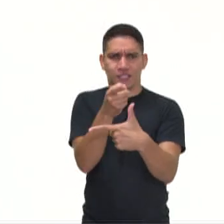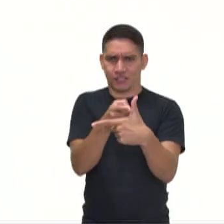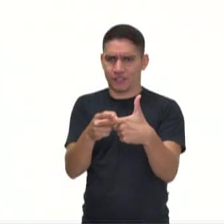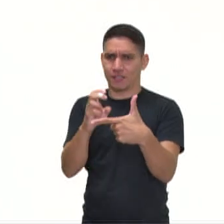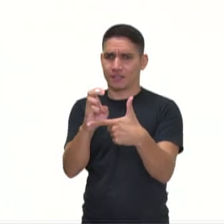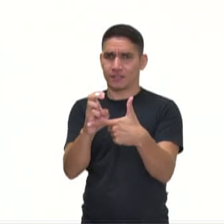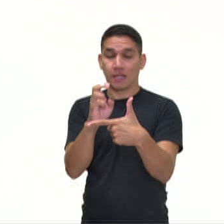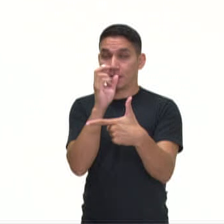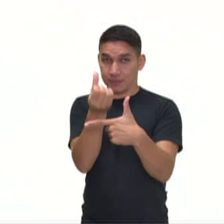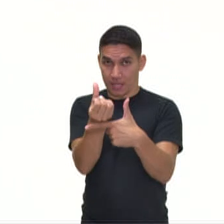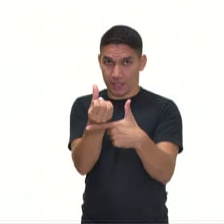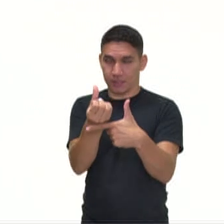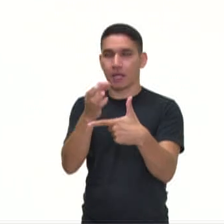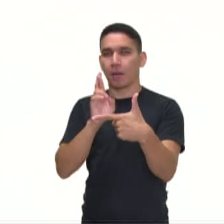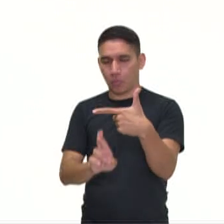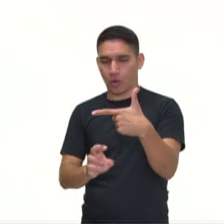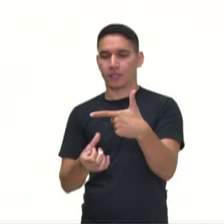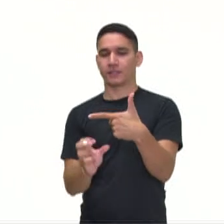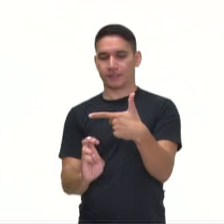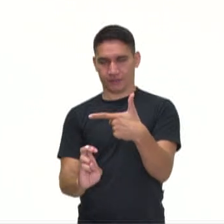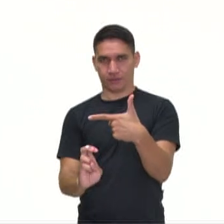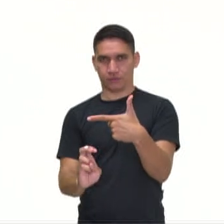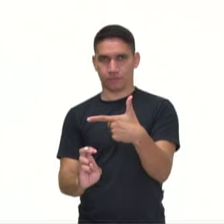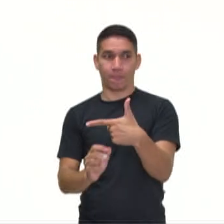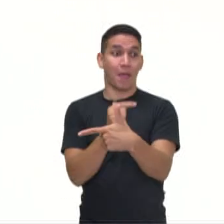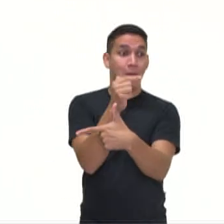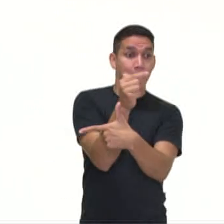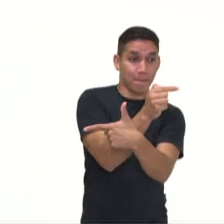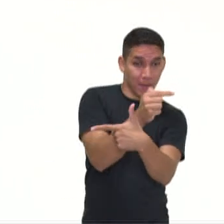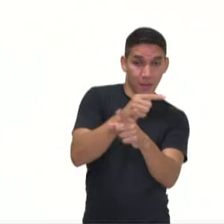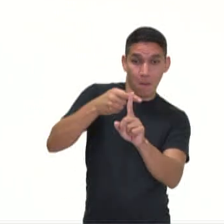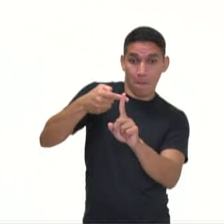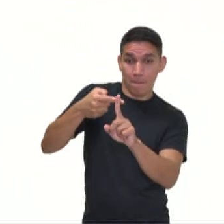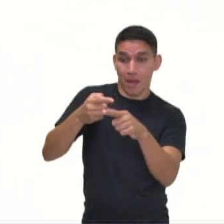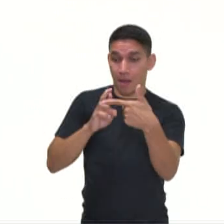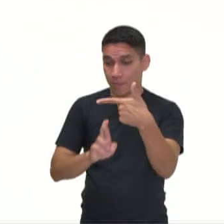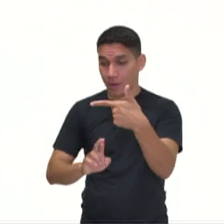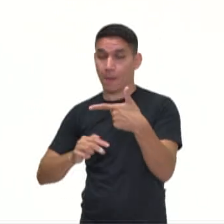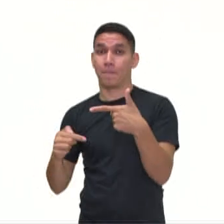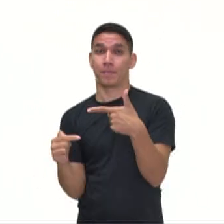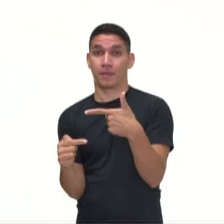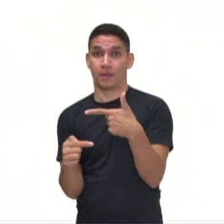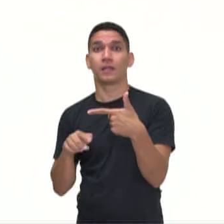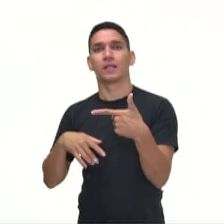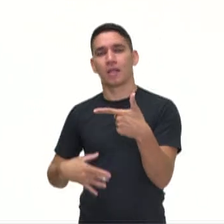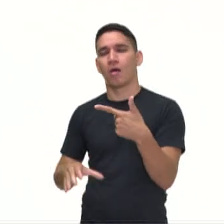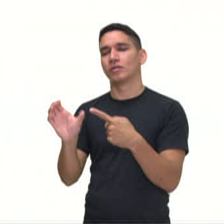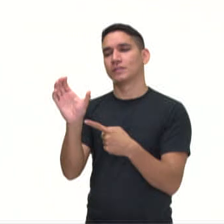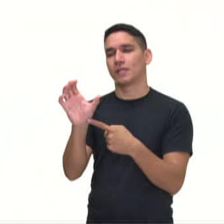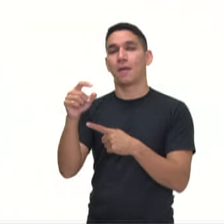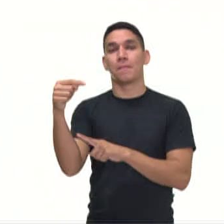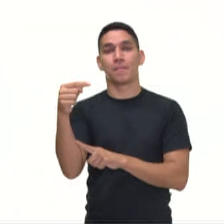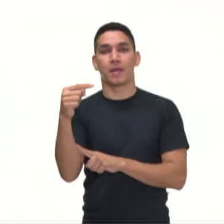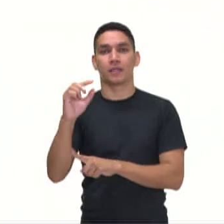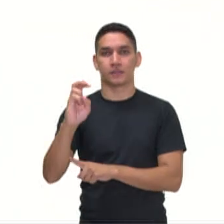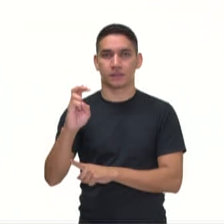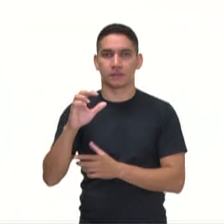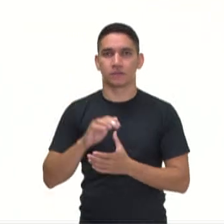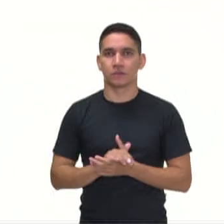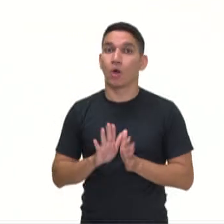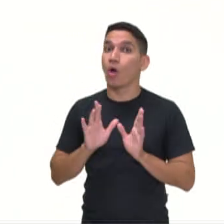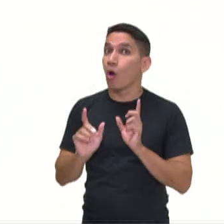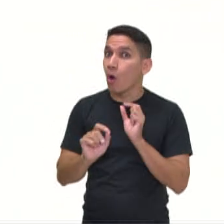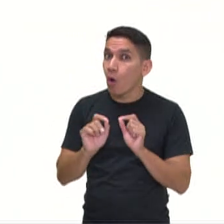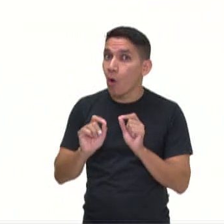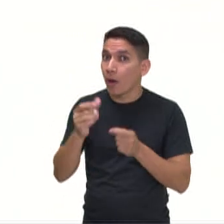5. E menos com mais é menos. Então, o resultado da C é menos 5. Olha lá, não